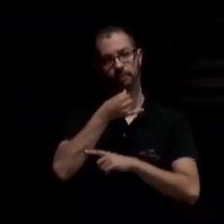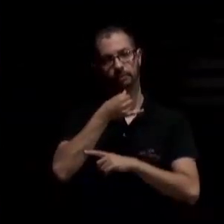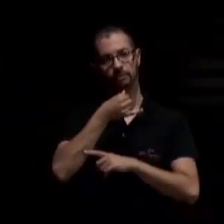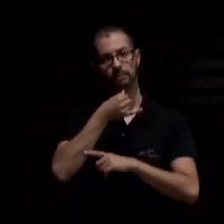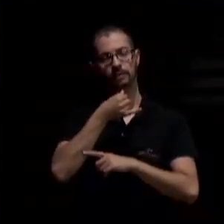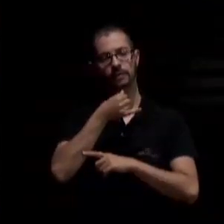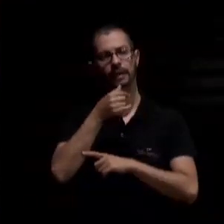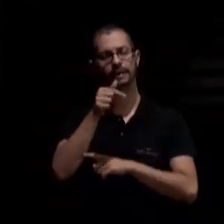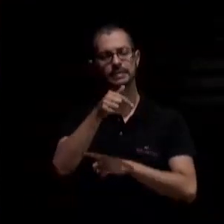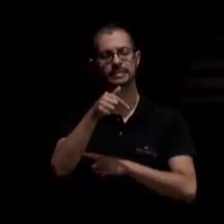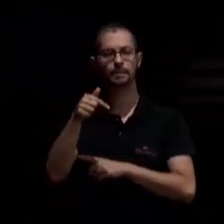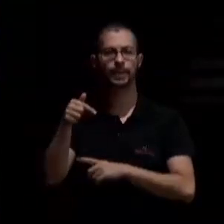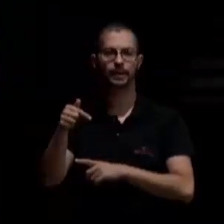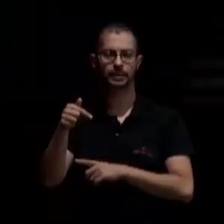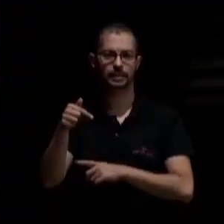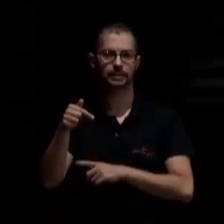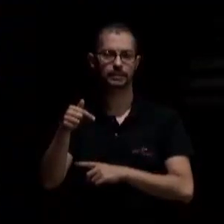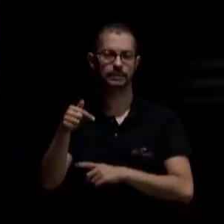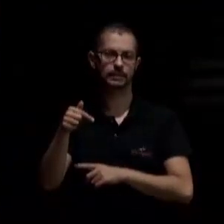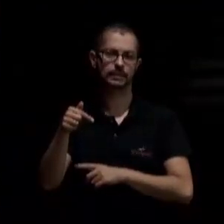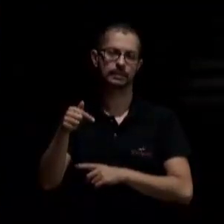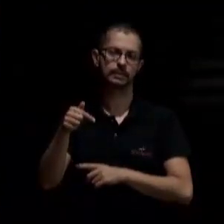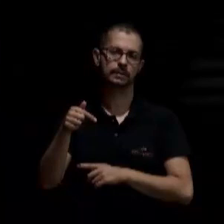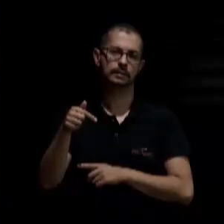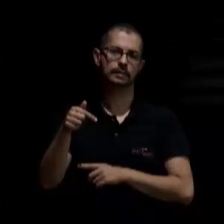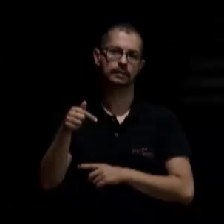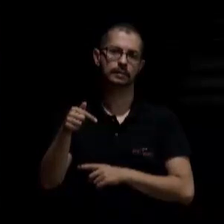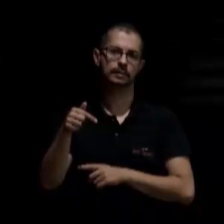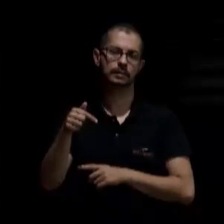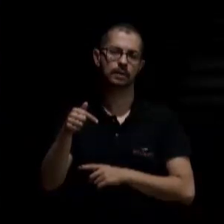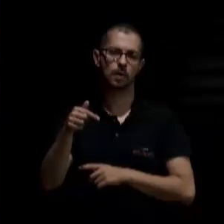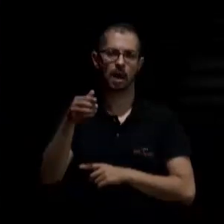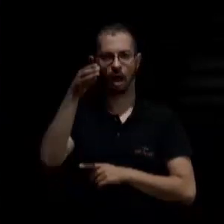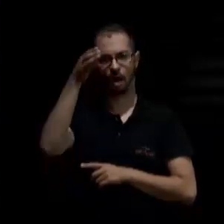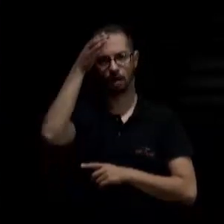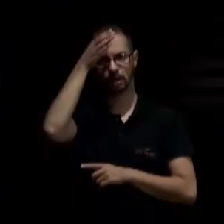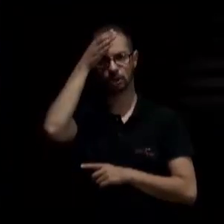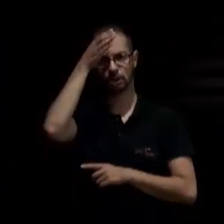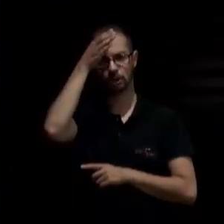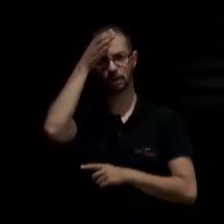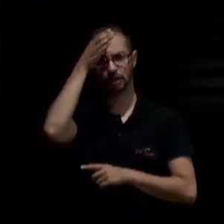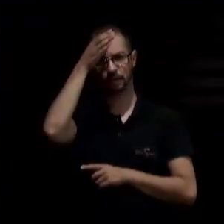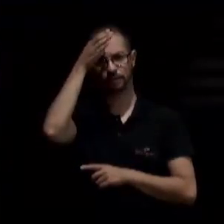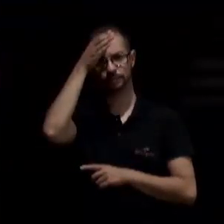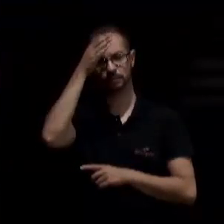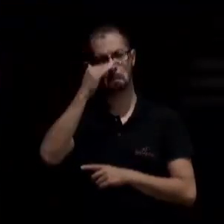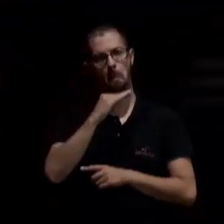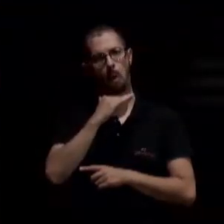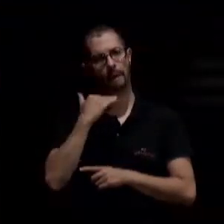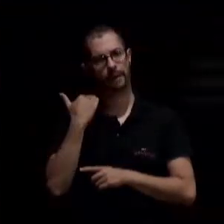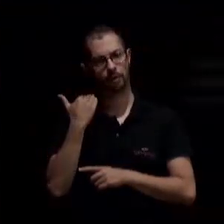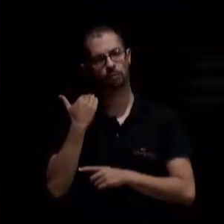Essa semana nós enterramos uma tia. É motivo